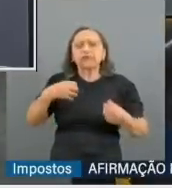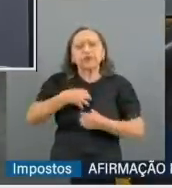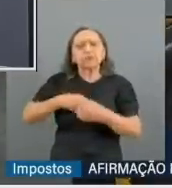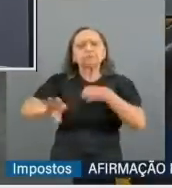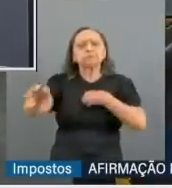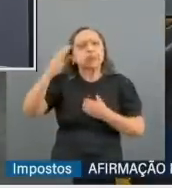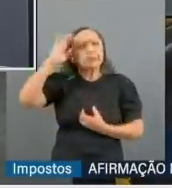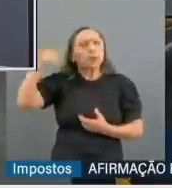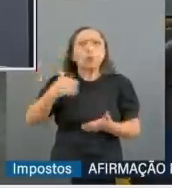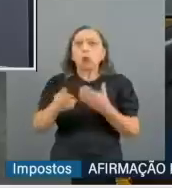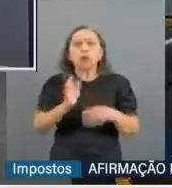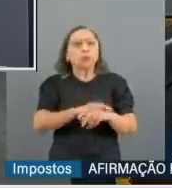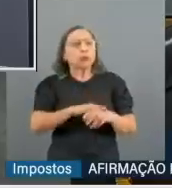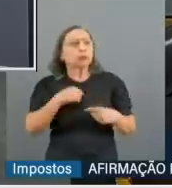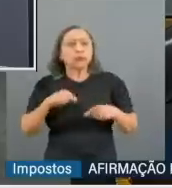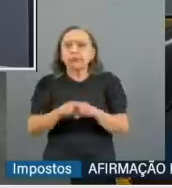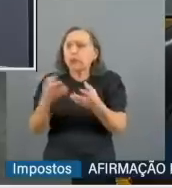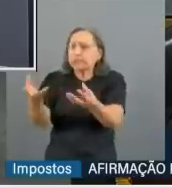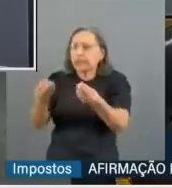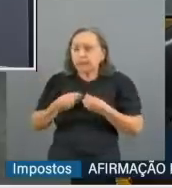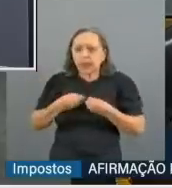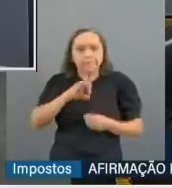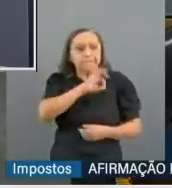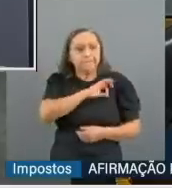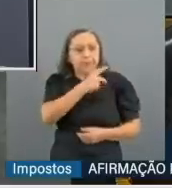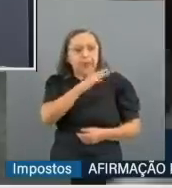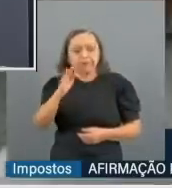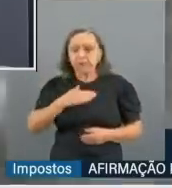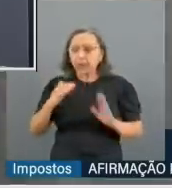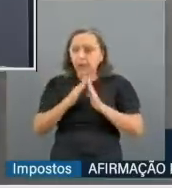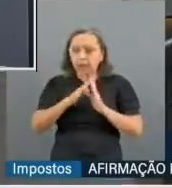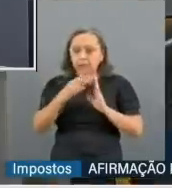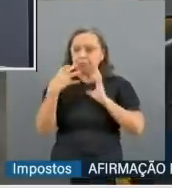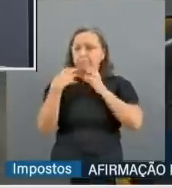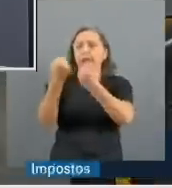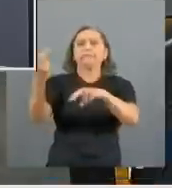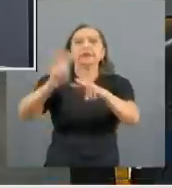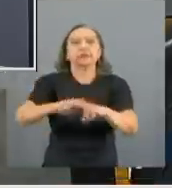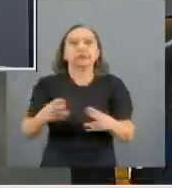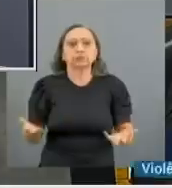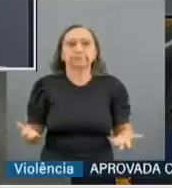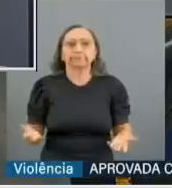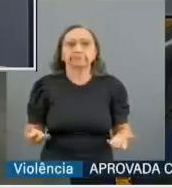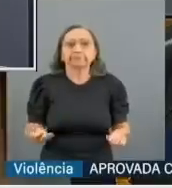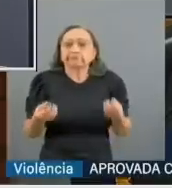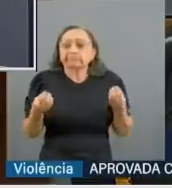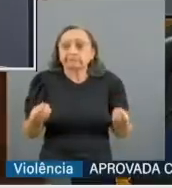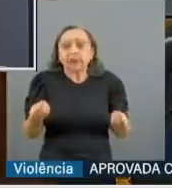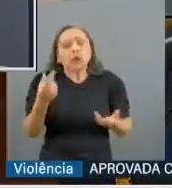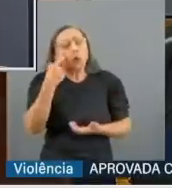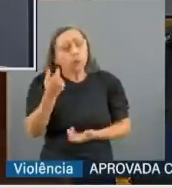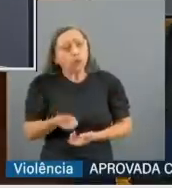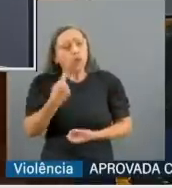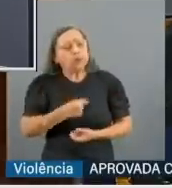Ninguém, nenhum investigado, ele tem de ser obrigado a depor. Ele